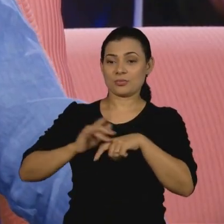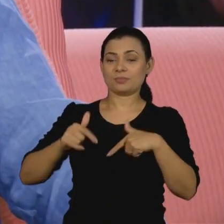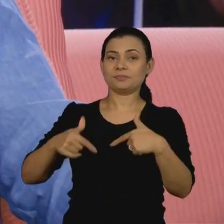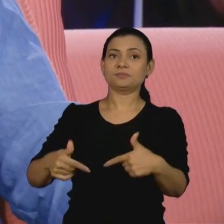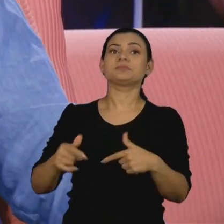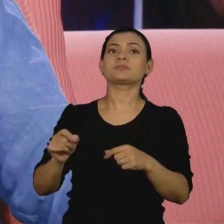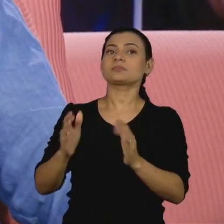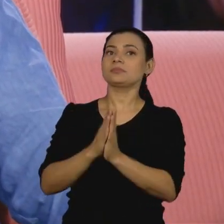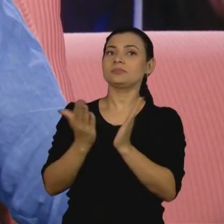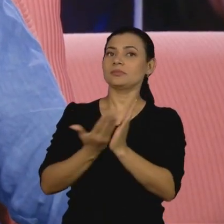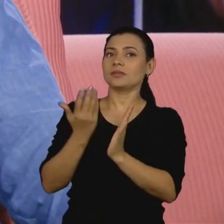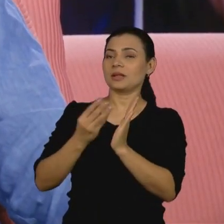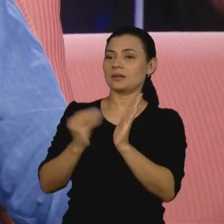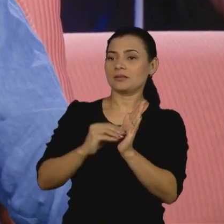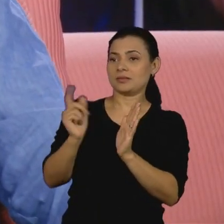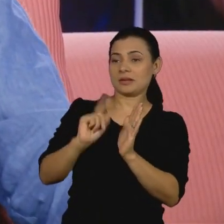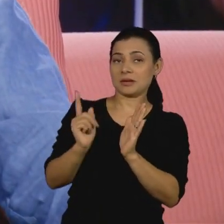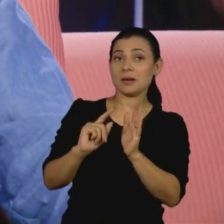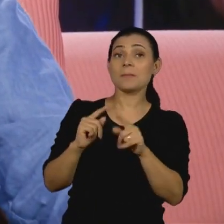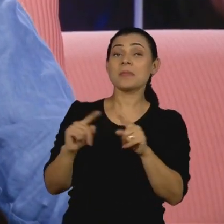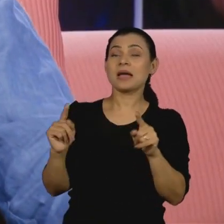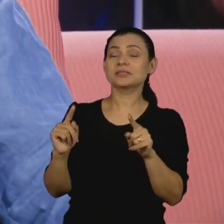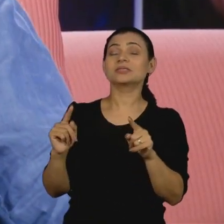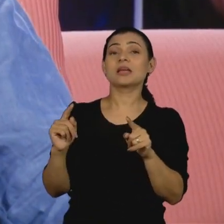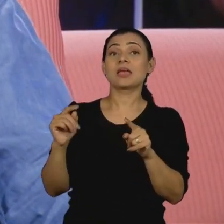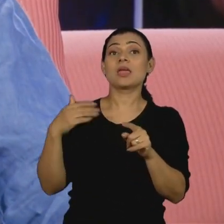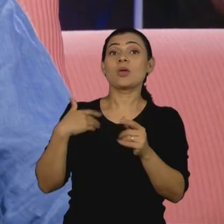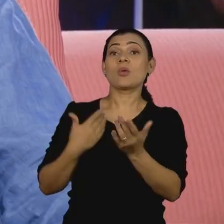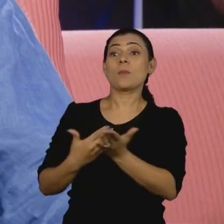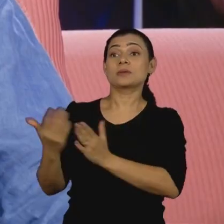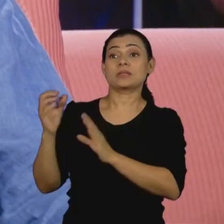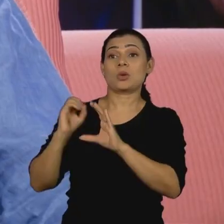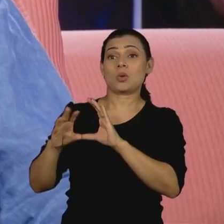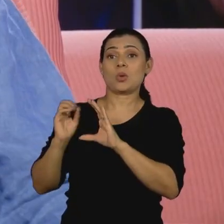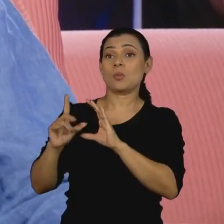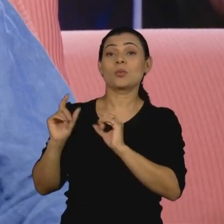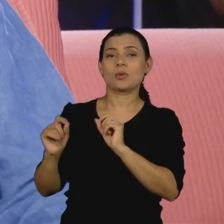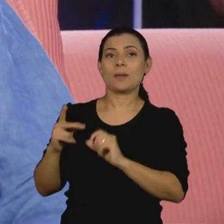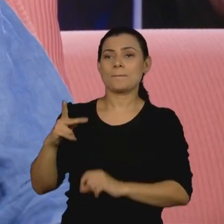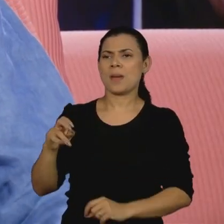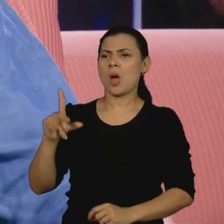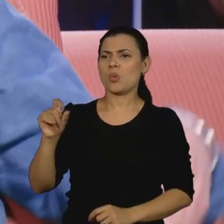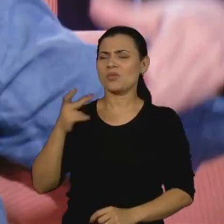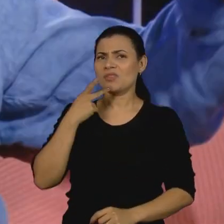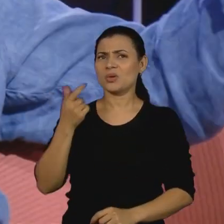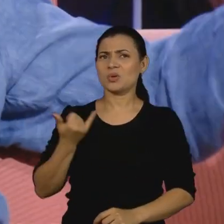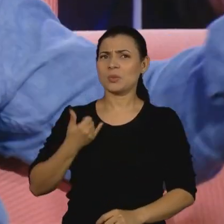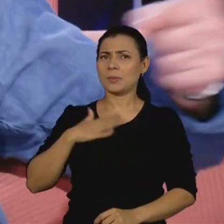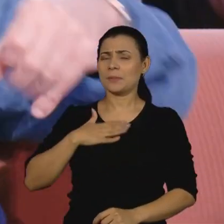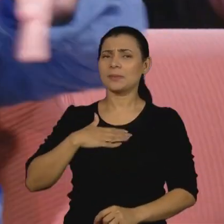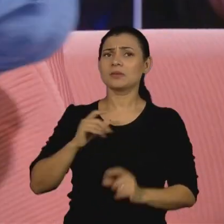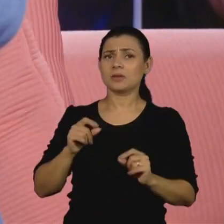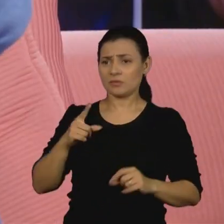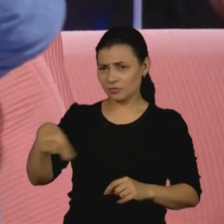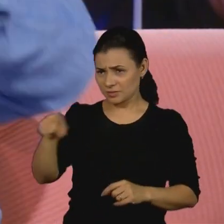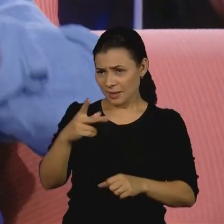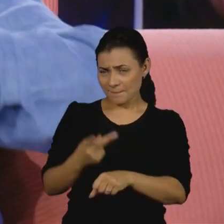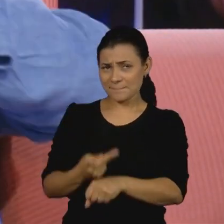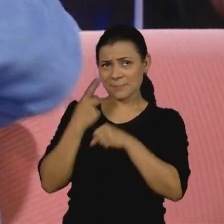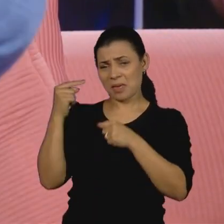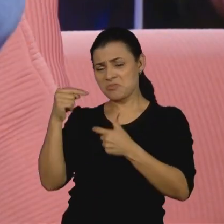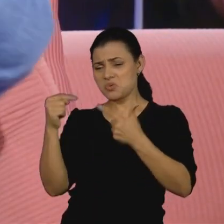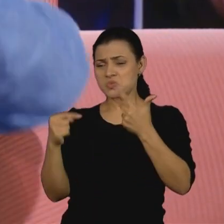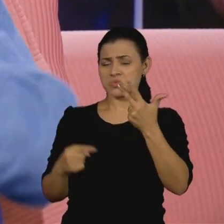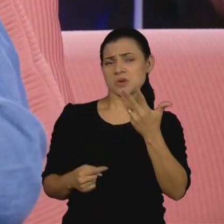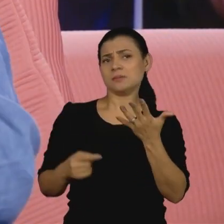não está no livro, mas assim... Eu cheguei na Globo, né? O Paulo Biratã falou assim, você acha que você... ganhou o prêmio, não sei o